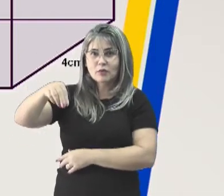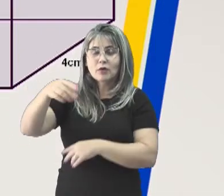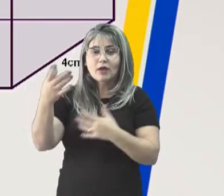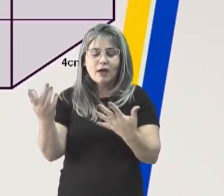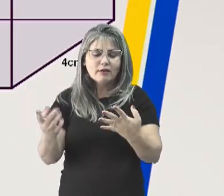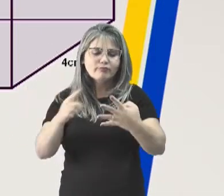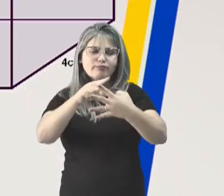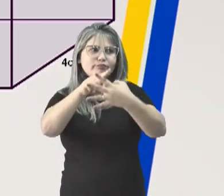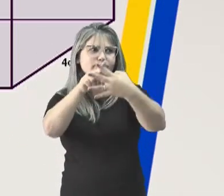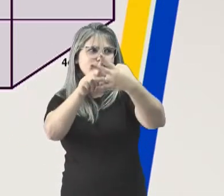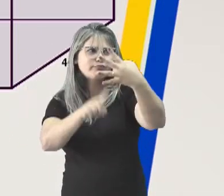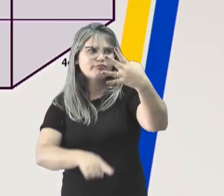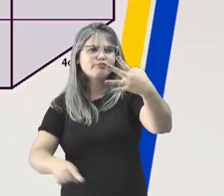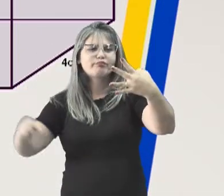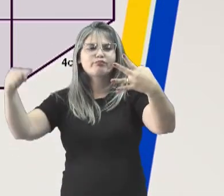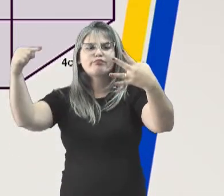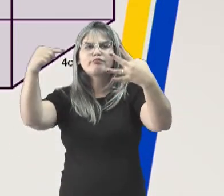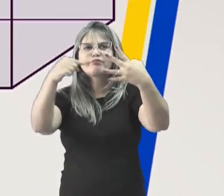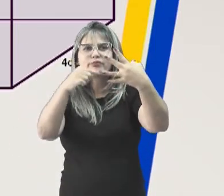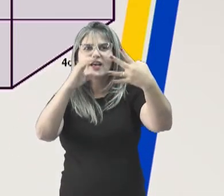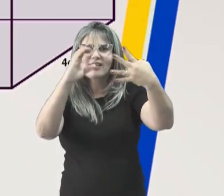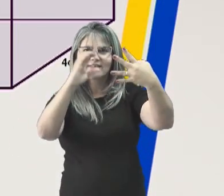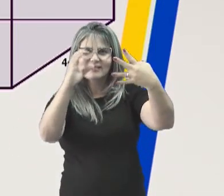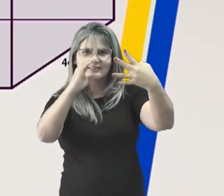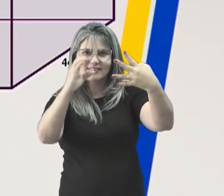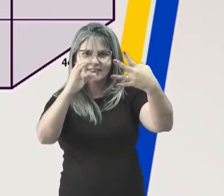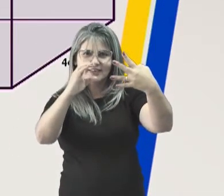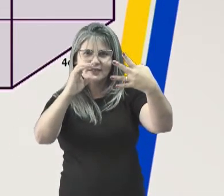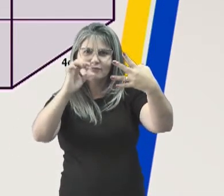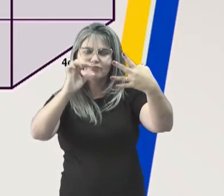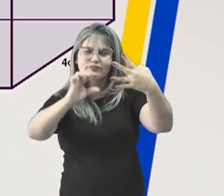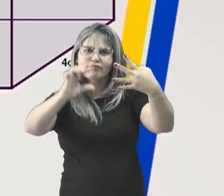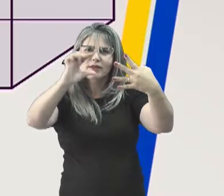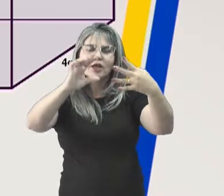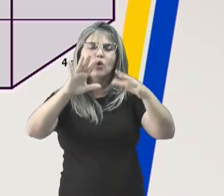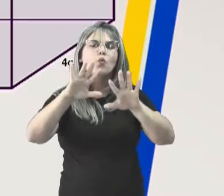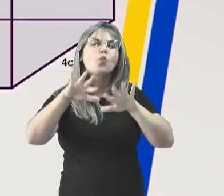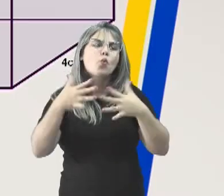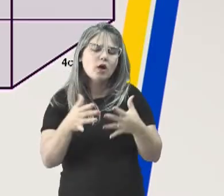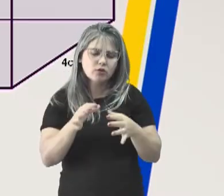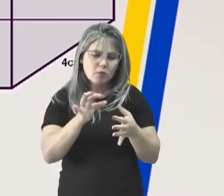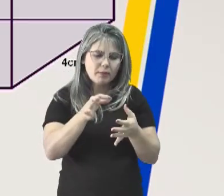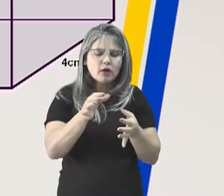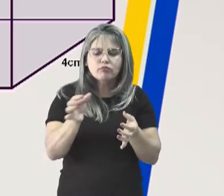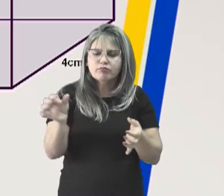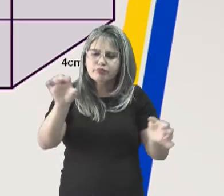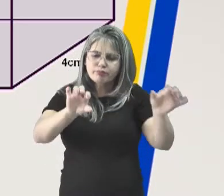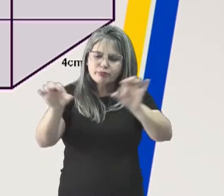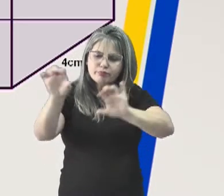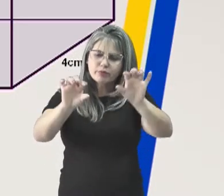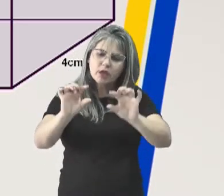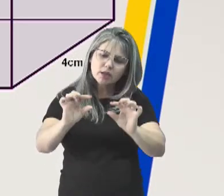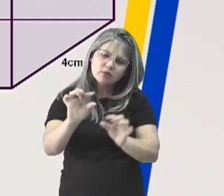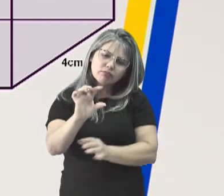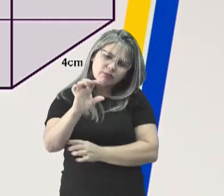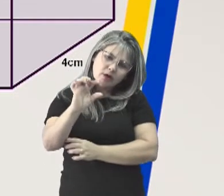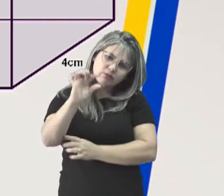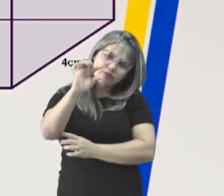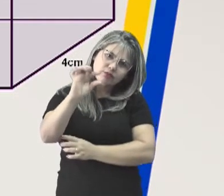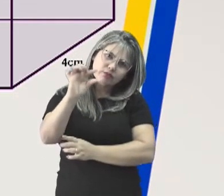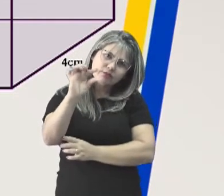volume que o líquido vai alcançar quando despejar tudo ali dentro daquele recipiente. Então, a alternativa correta, letra